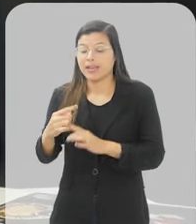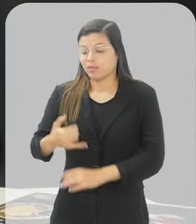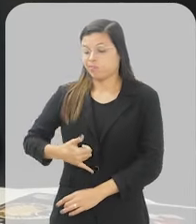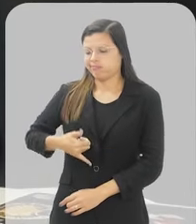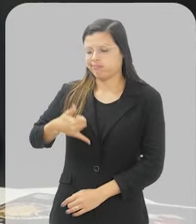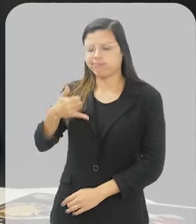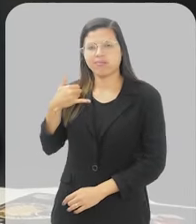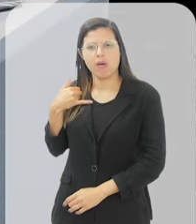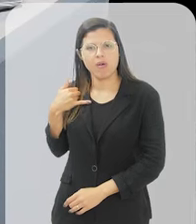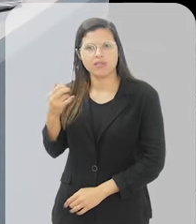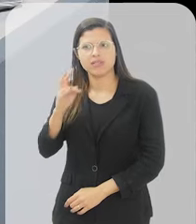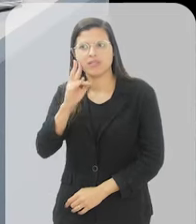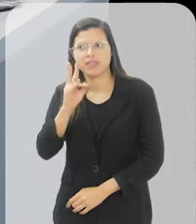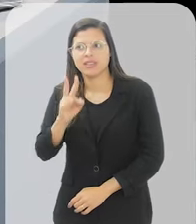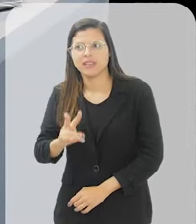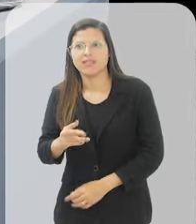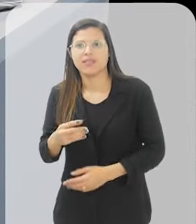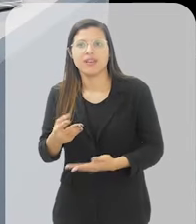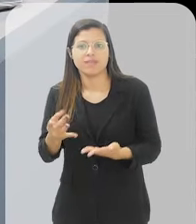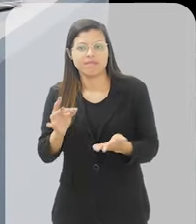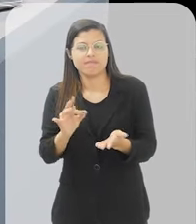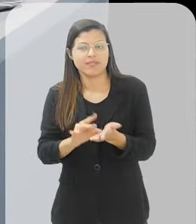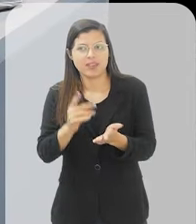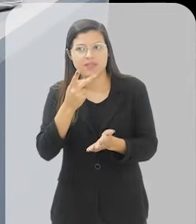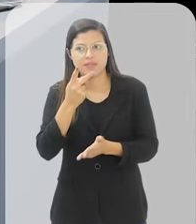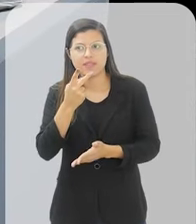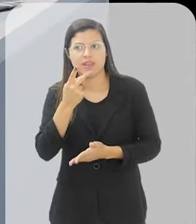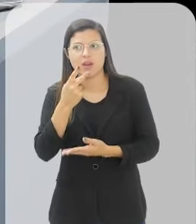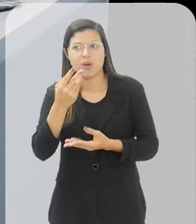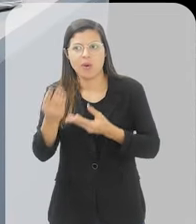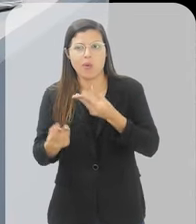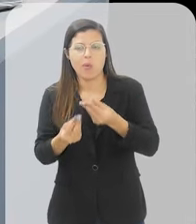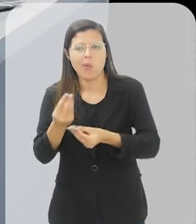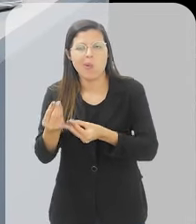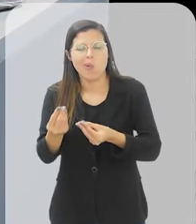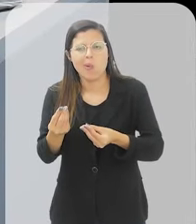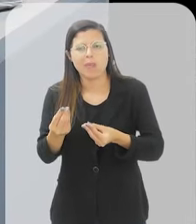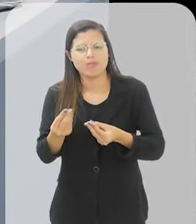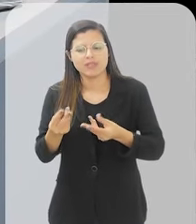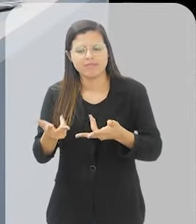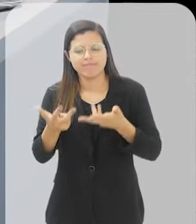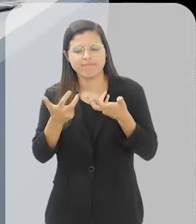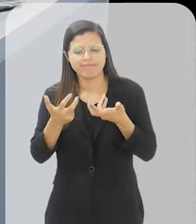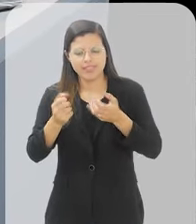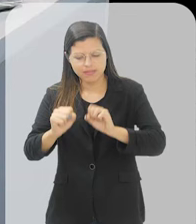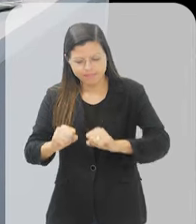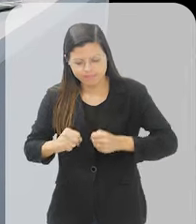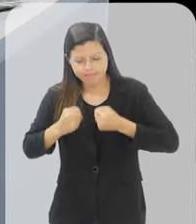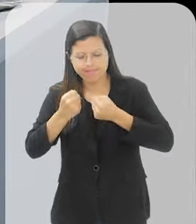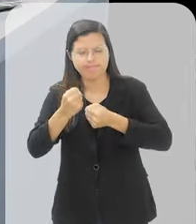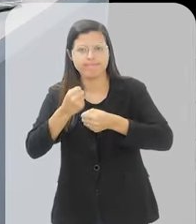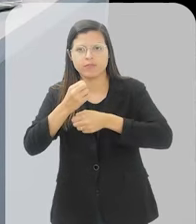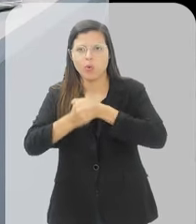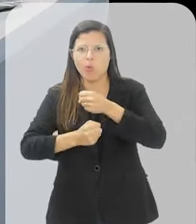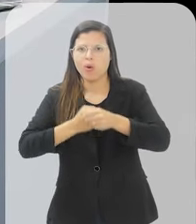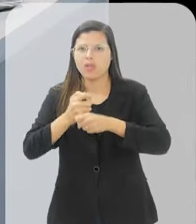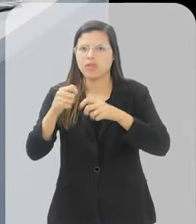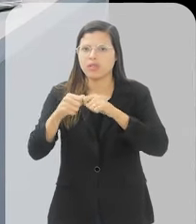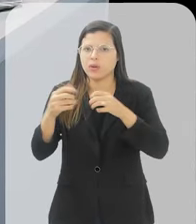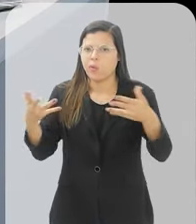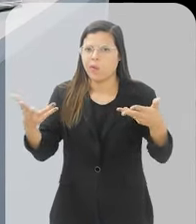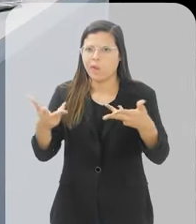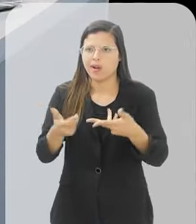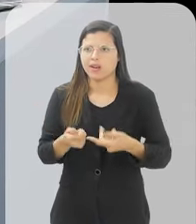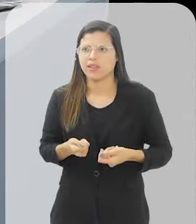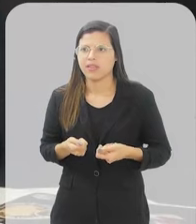A vaidade de você saber que está bem acabado. É justamente o que eu vou falar. Como é que você vê essa coisa de você se dedicar o ano todo, fazer com